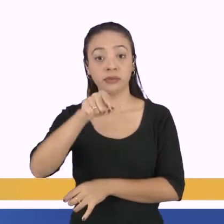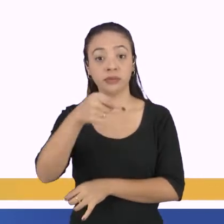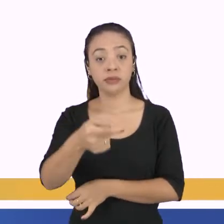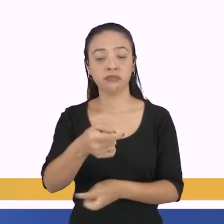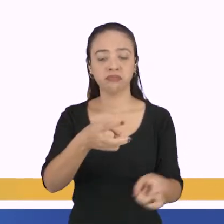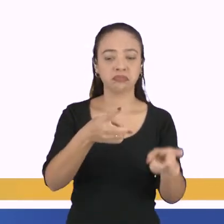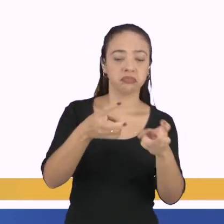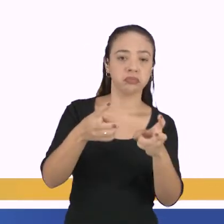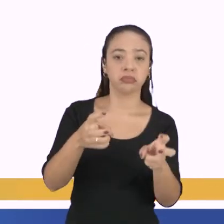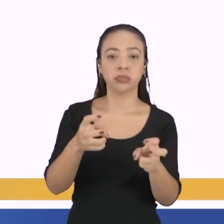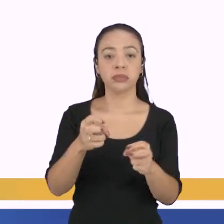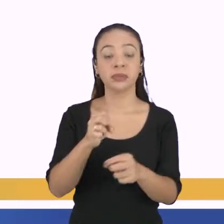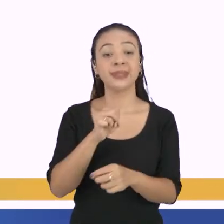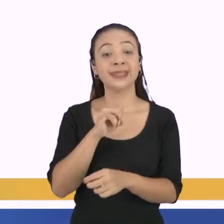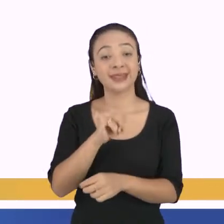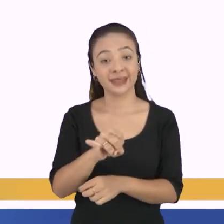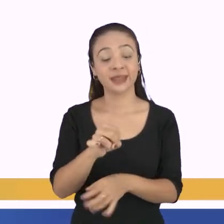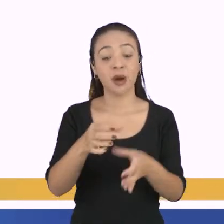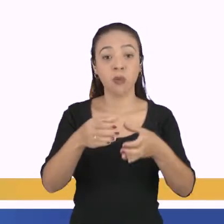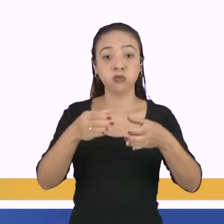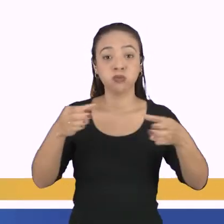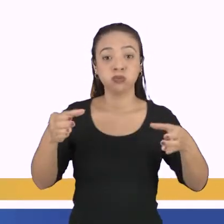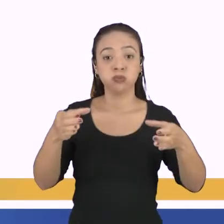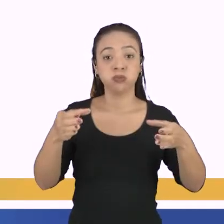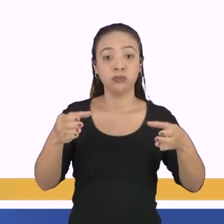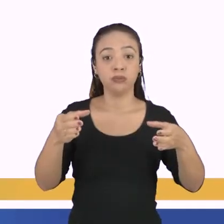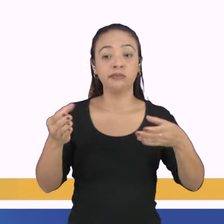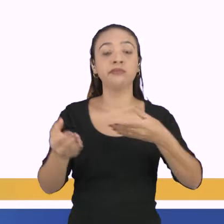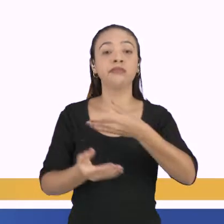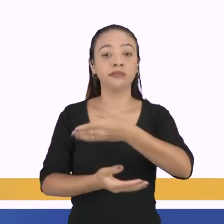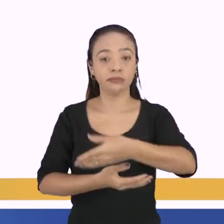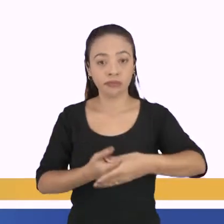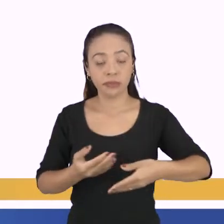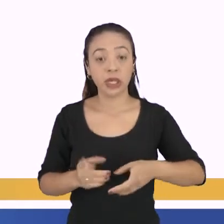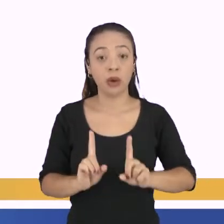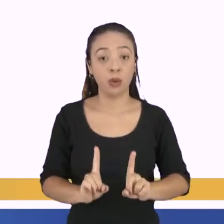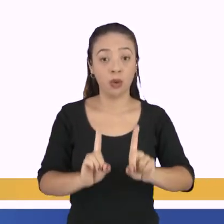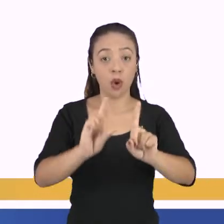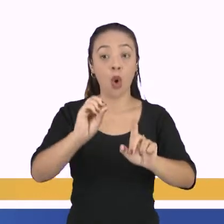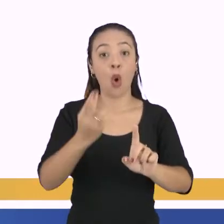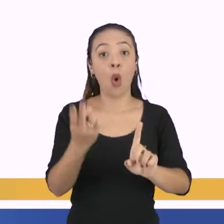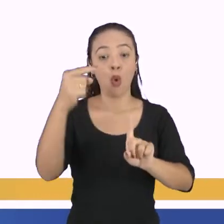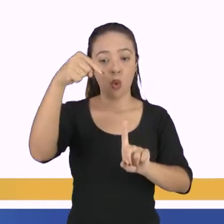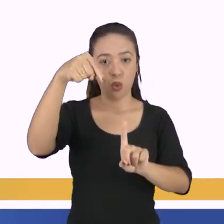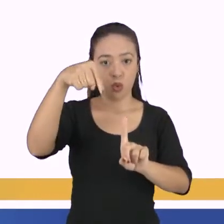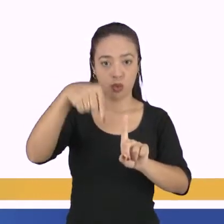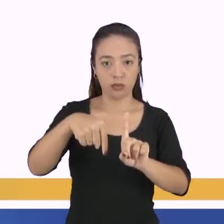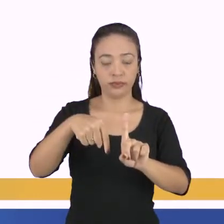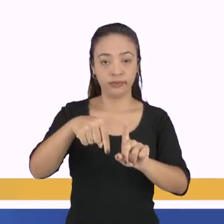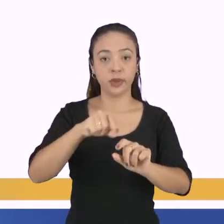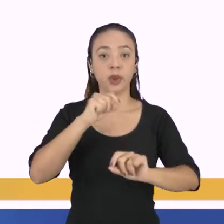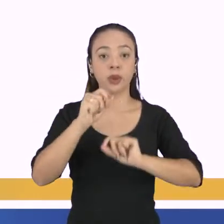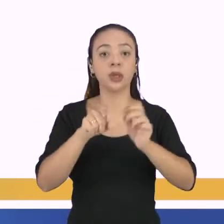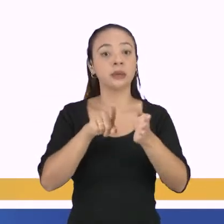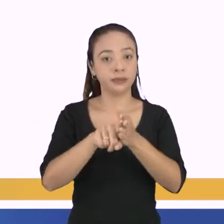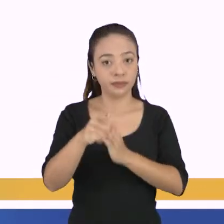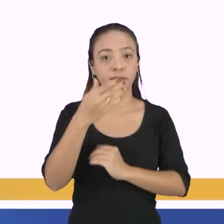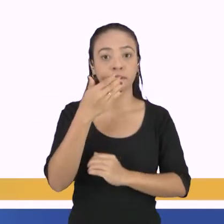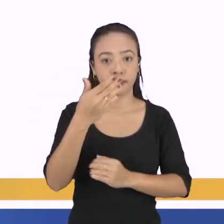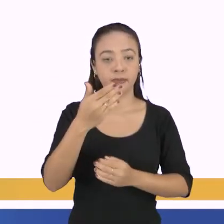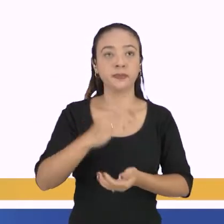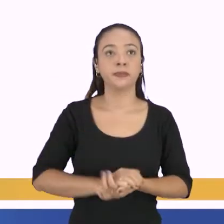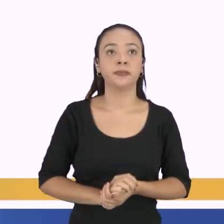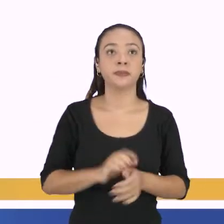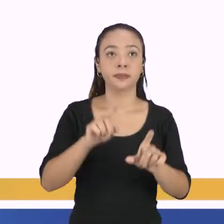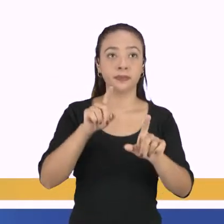vamos ver, né, se as grandezas envolvidas são diretamente proporcionais, que é o que pede a questão.